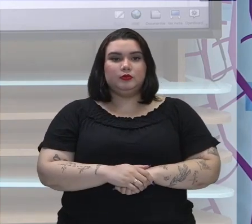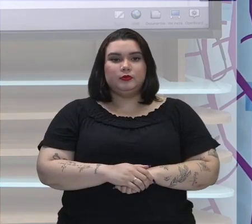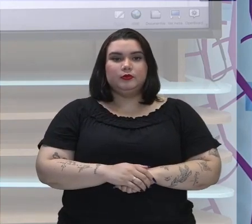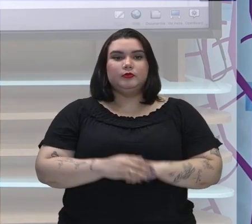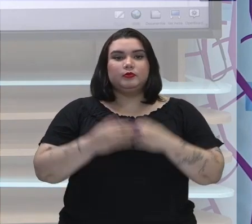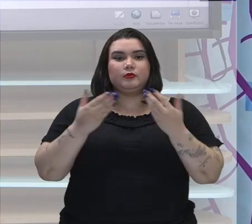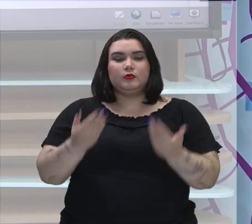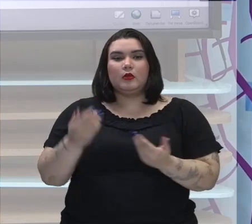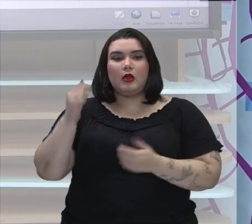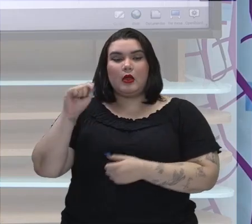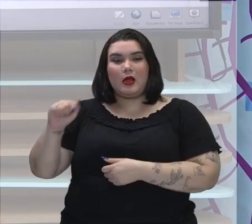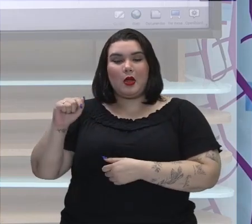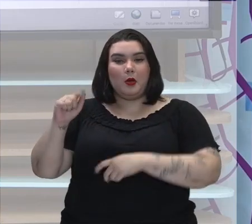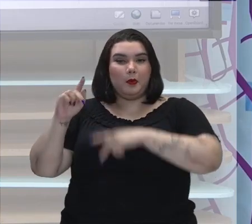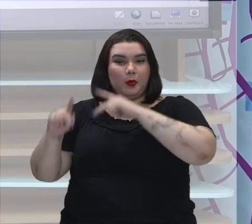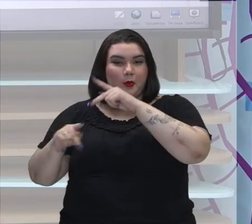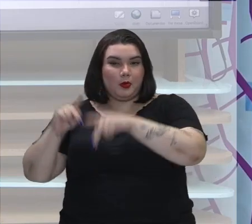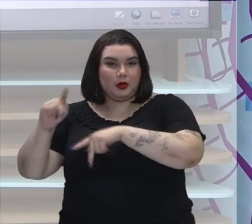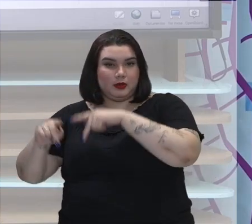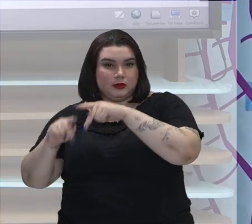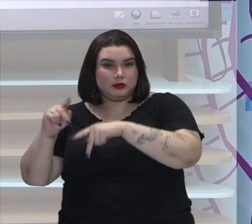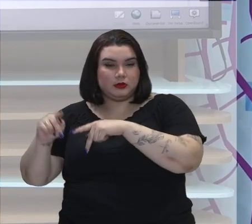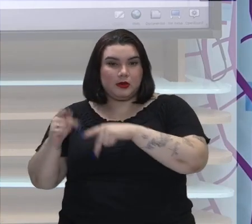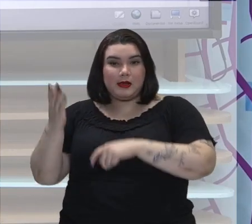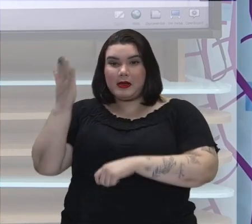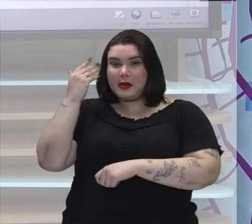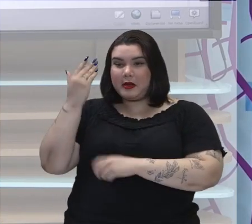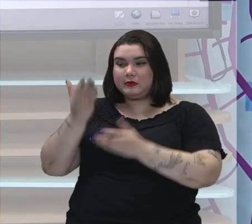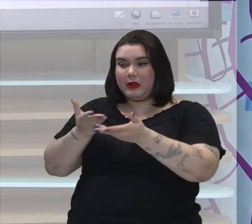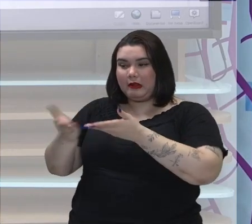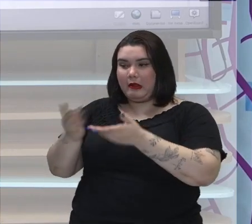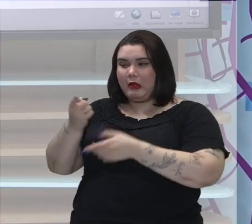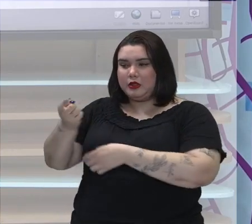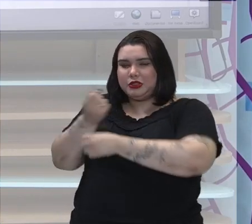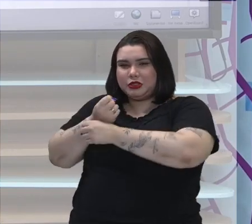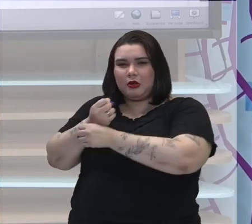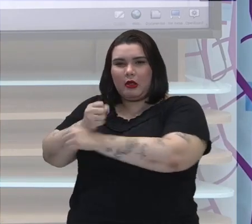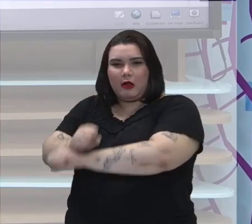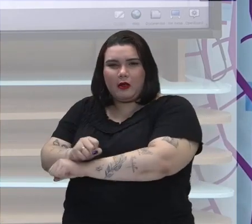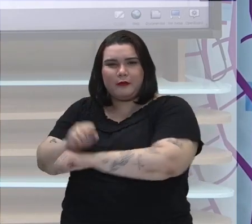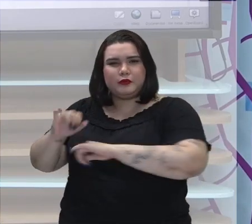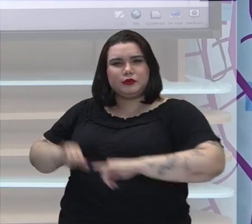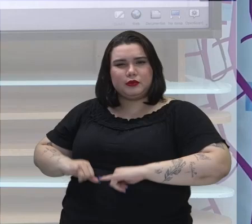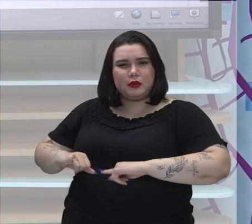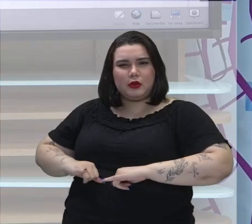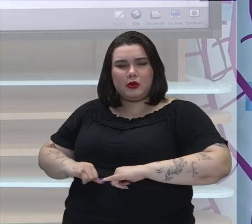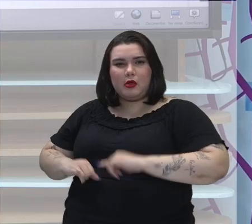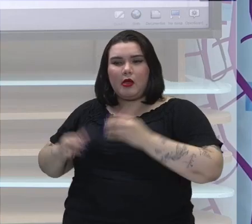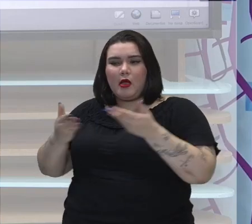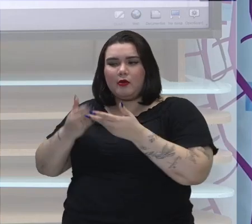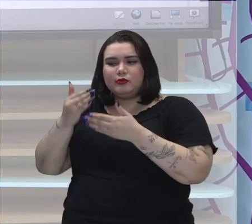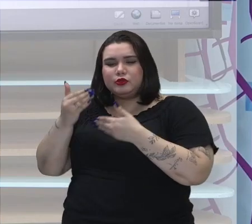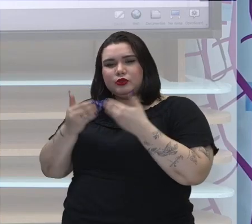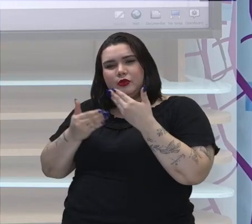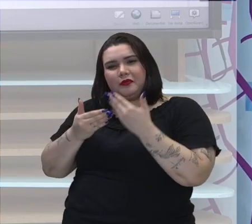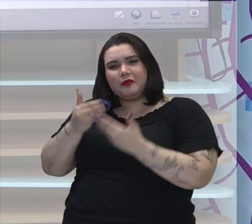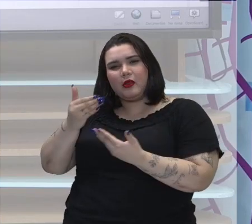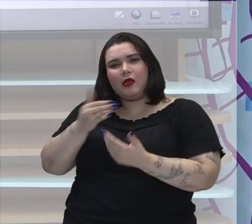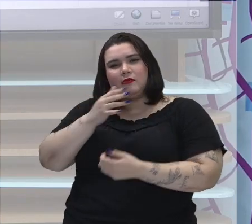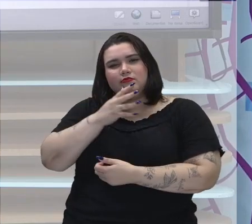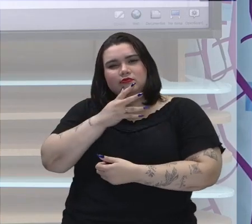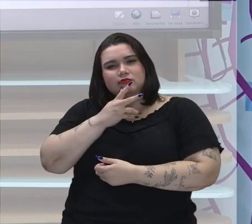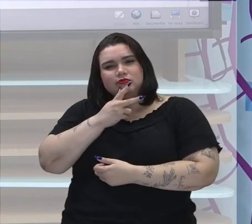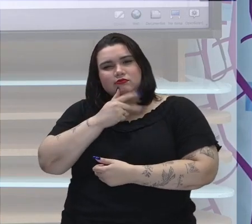aquela população que era tratada como escravo, agora, lento e